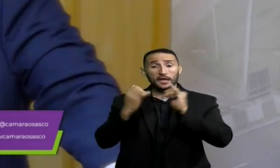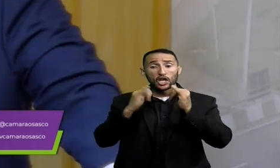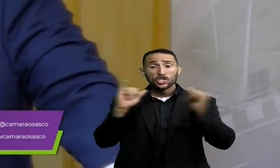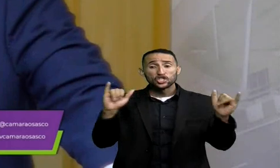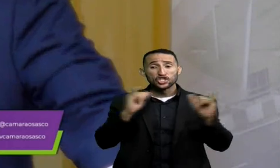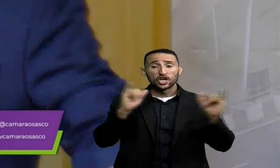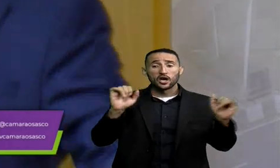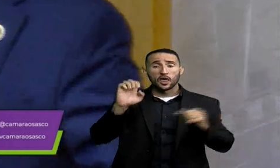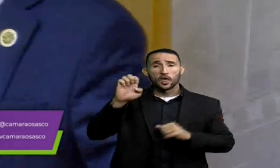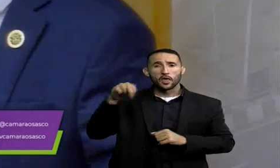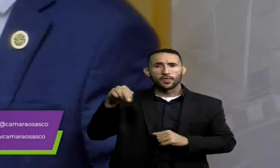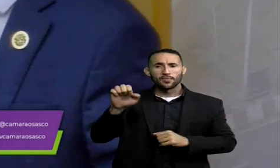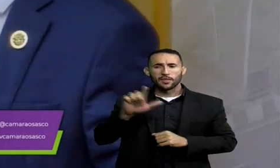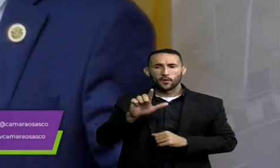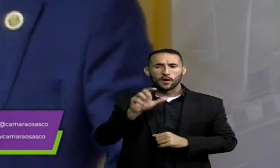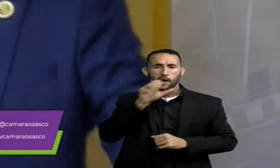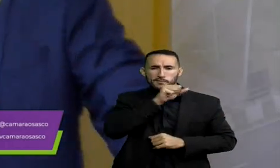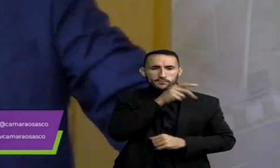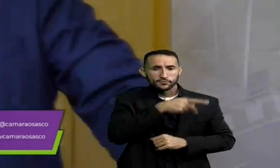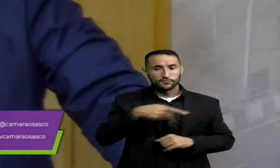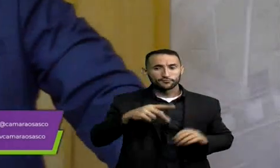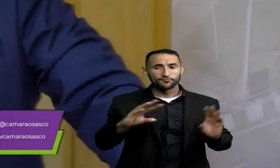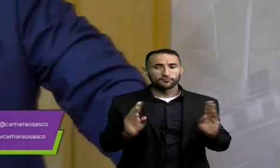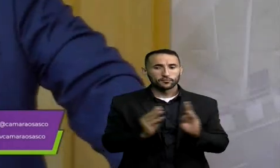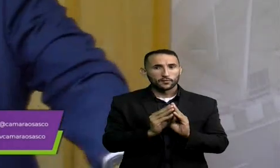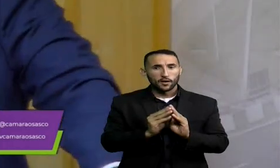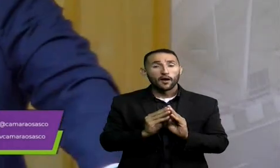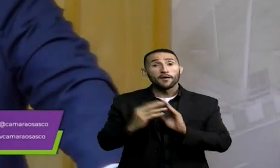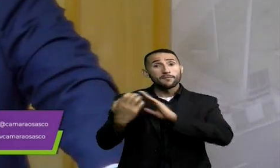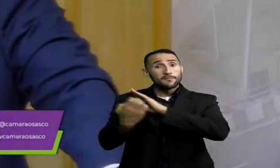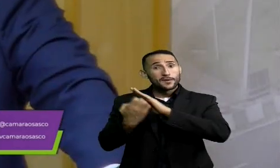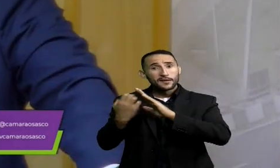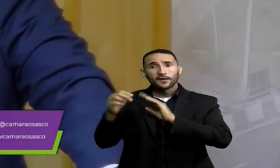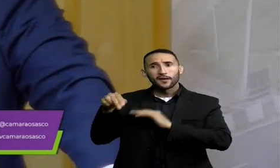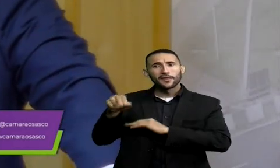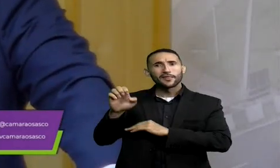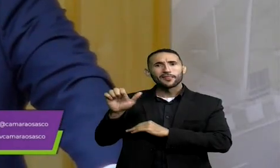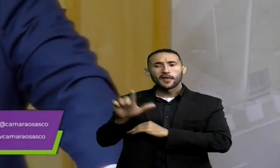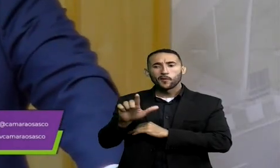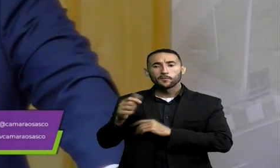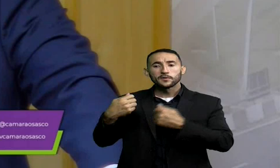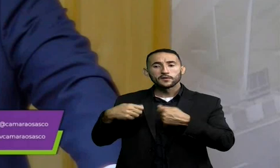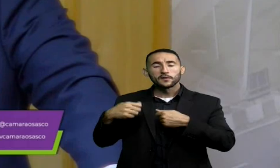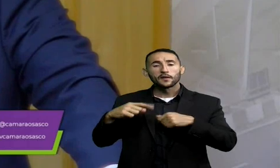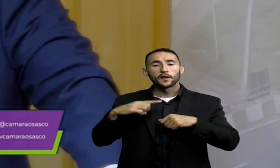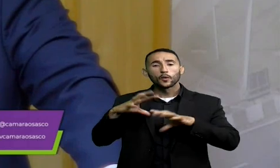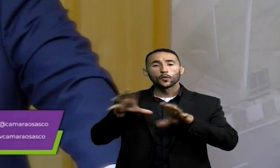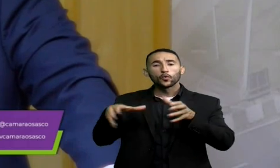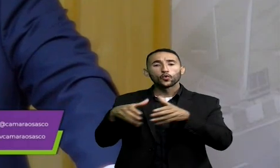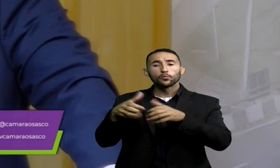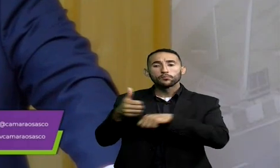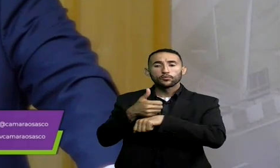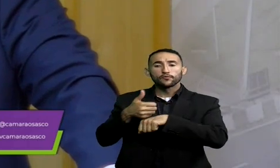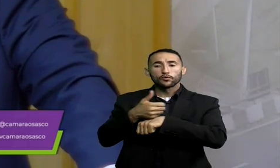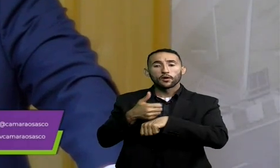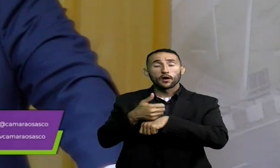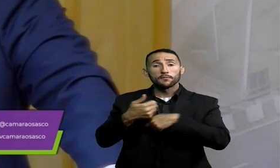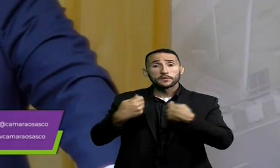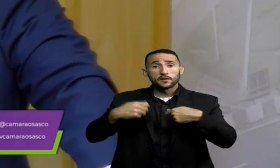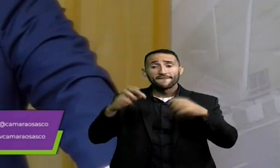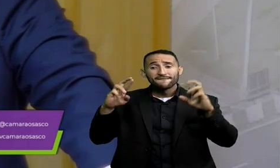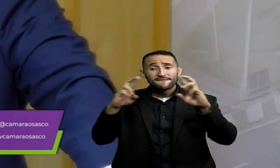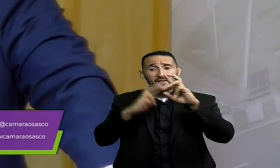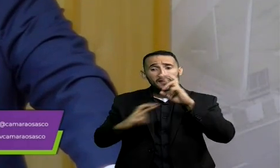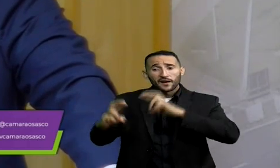corpo só aí Presidente tem que ter um corpo técnico para poder fiscalizar de